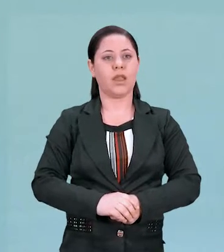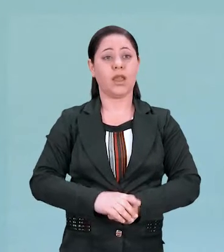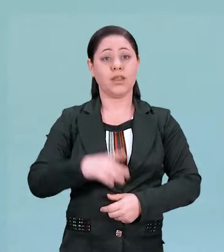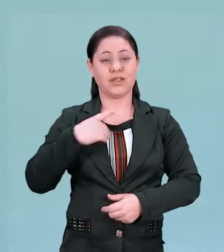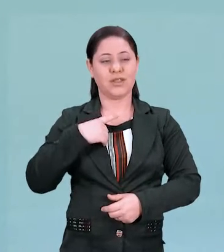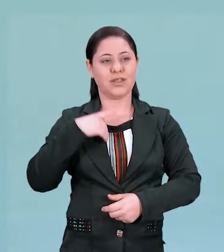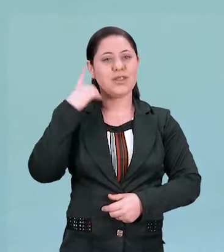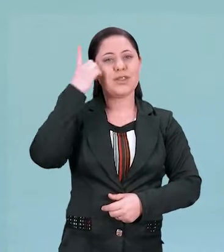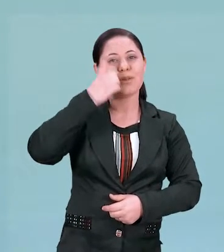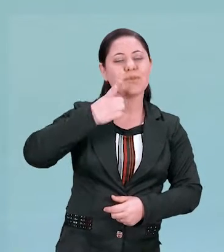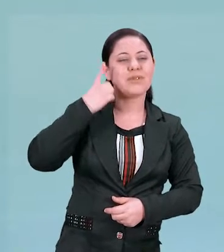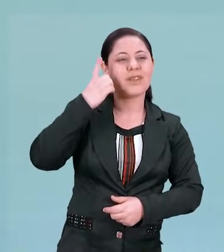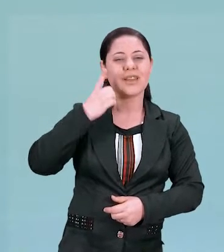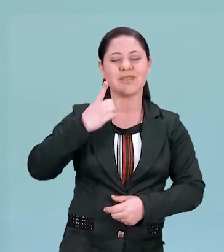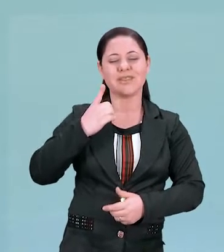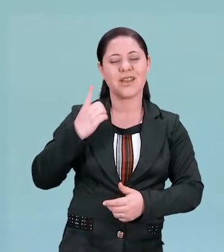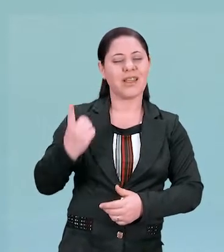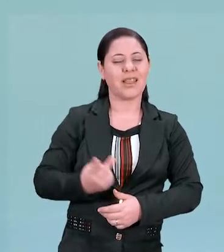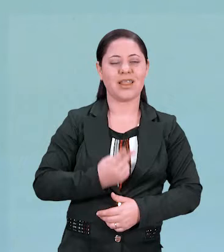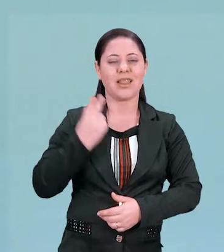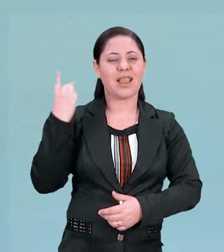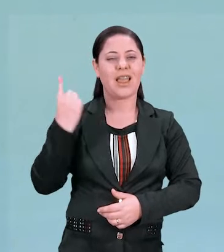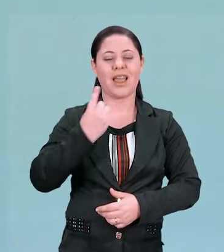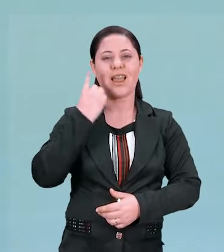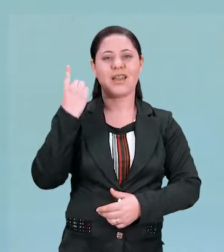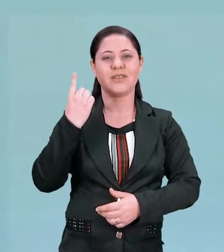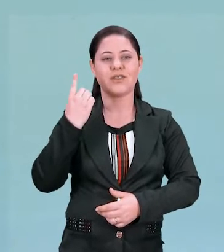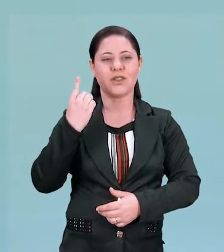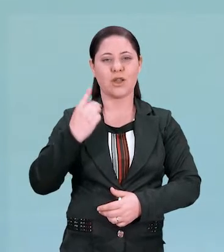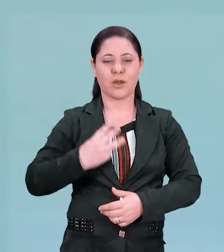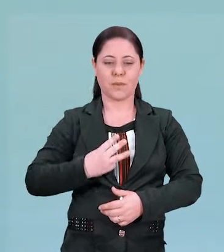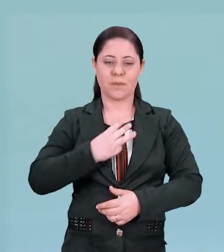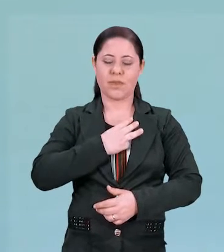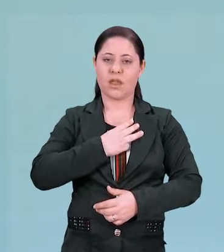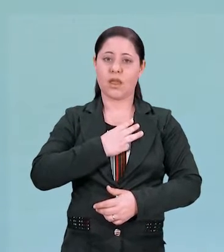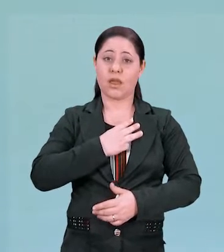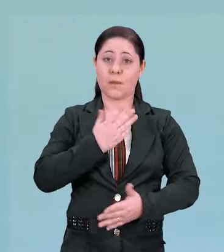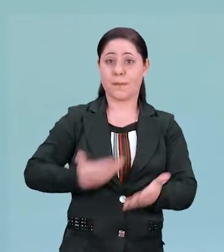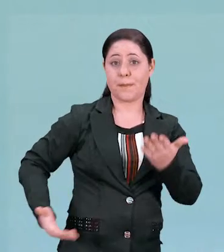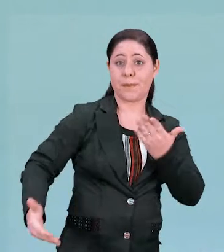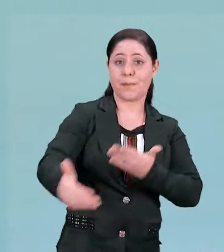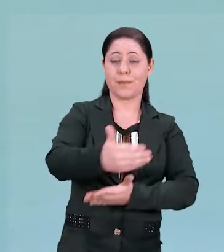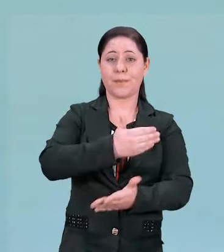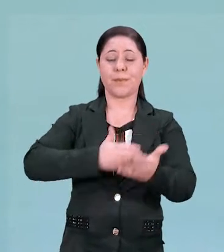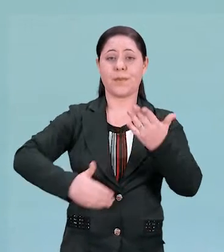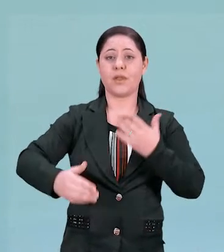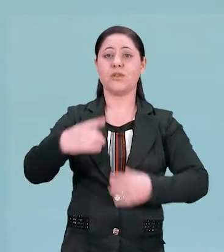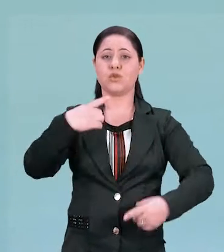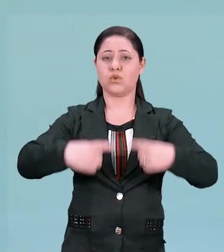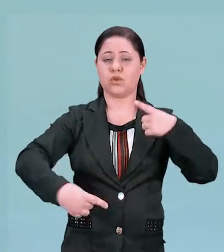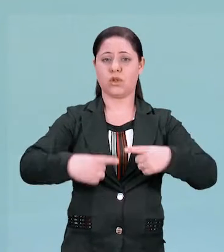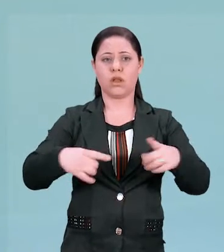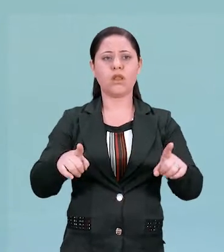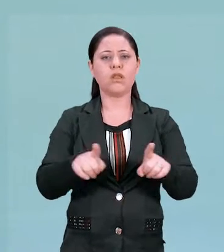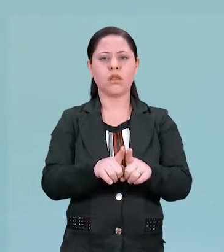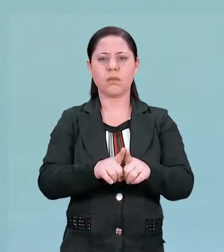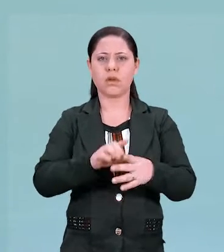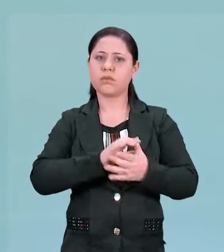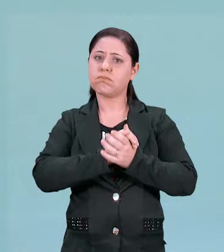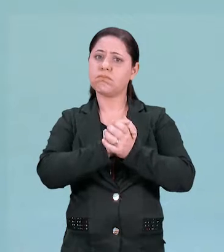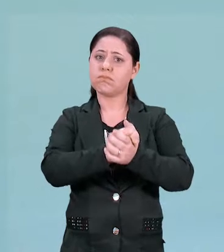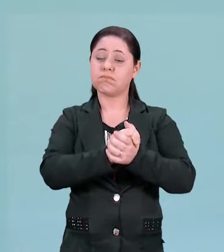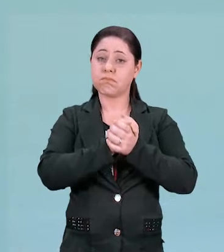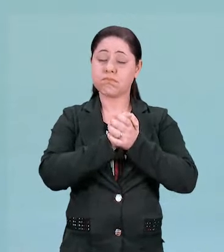nosso eterno deputado Maurício Picarelli, mediador desse diálogo, cumprimentar com muita